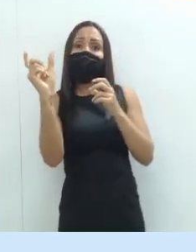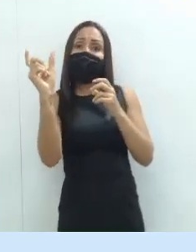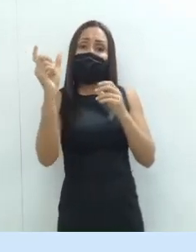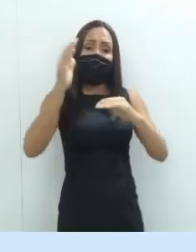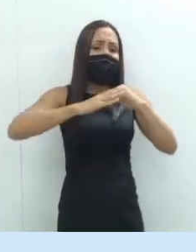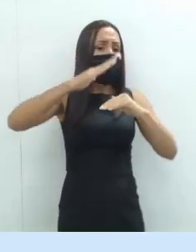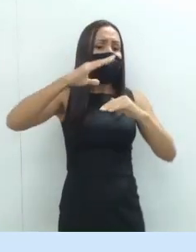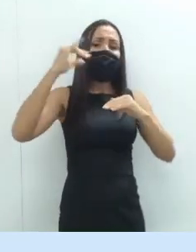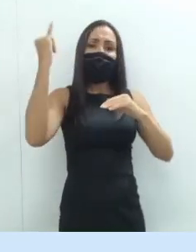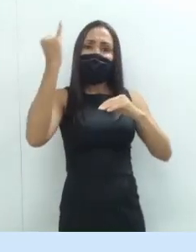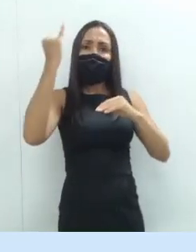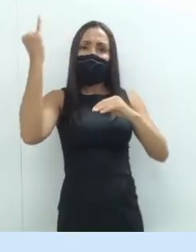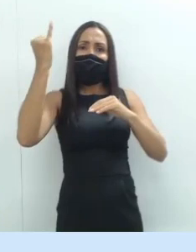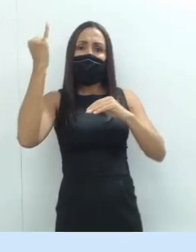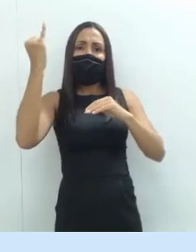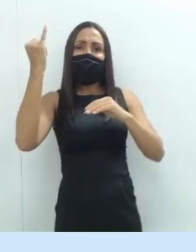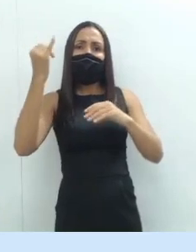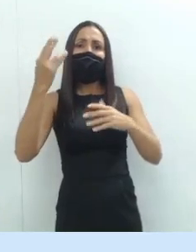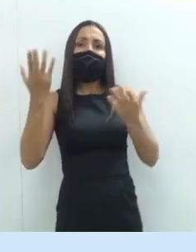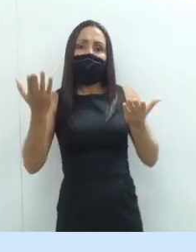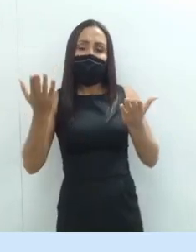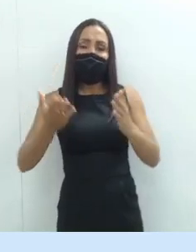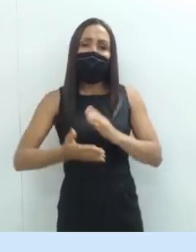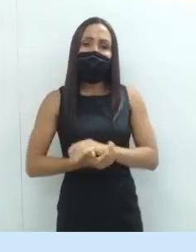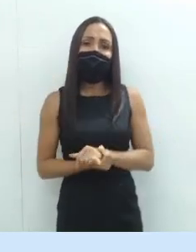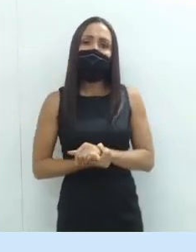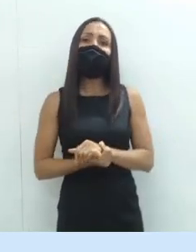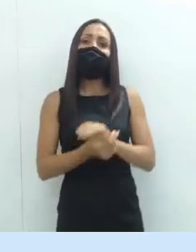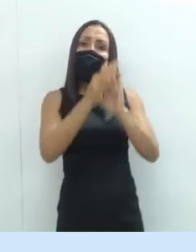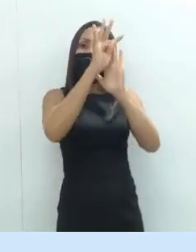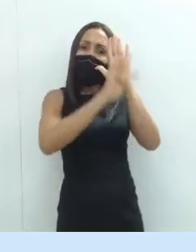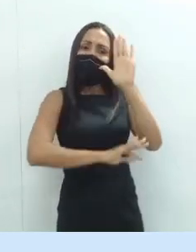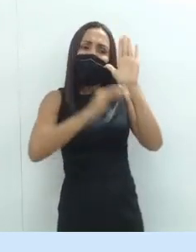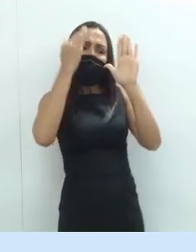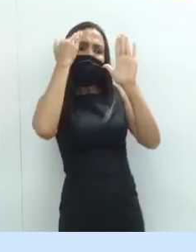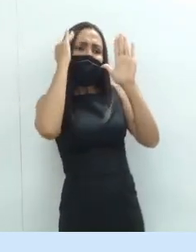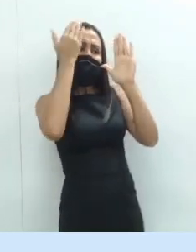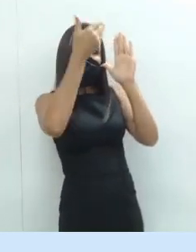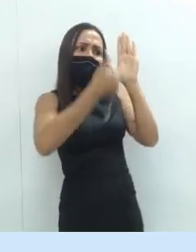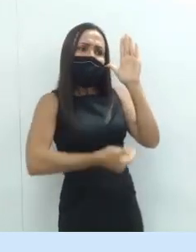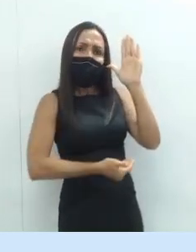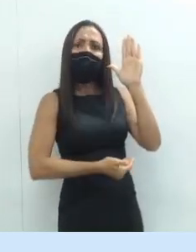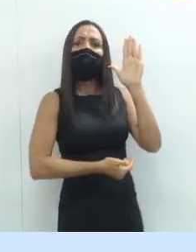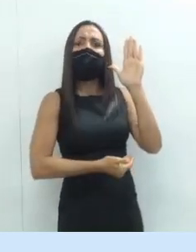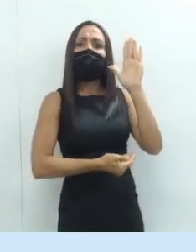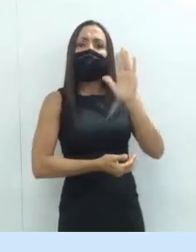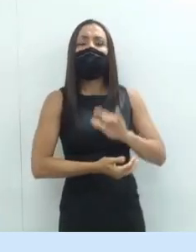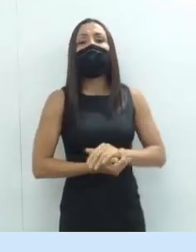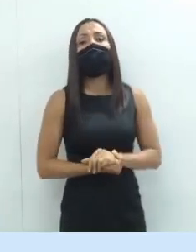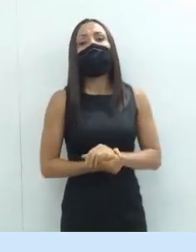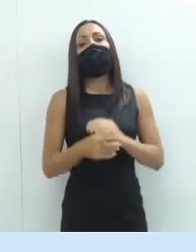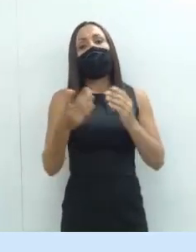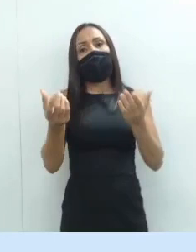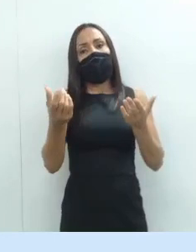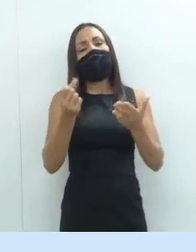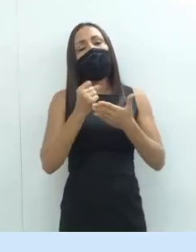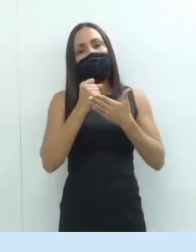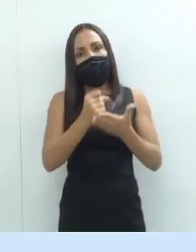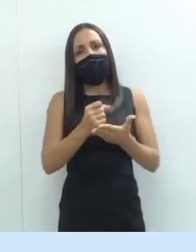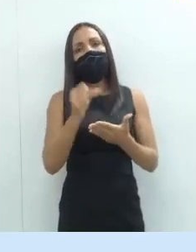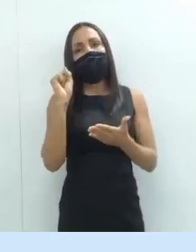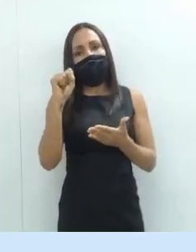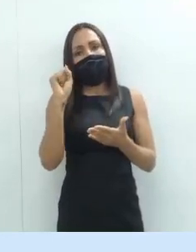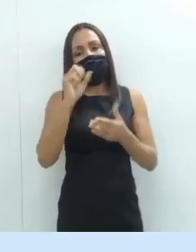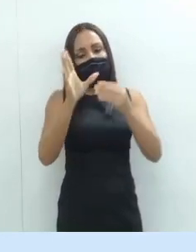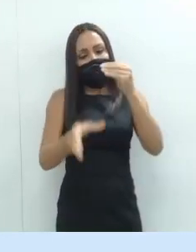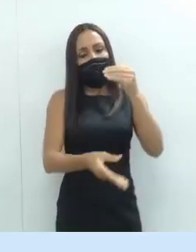as palavras que são essenciais para a compreensão desse parágrafo, isso ajuda muito na